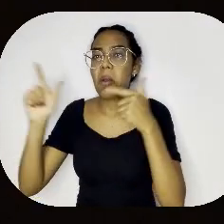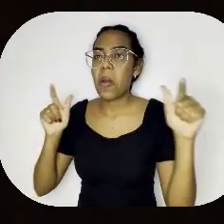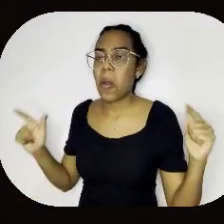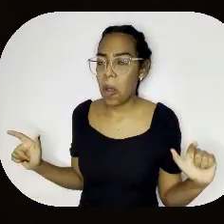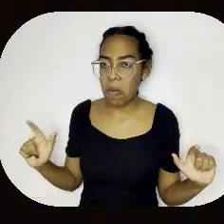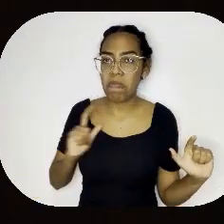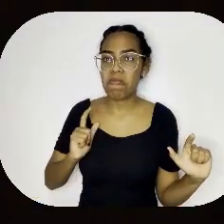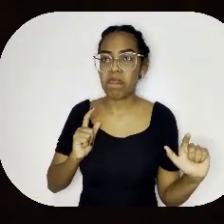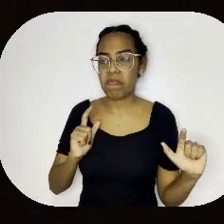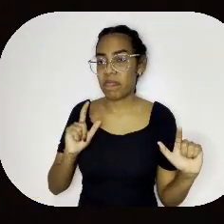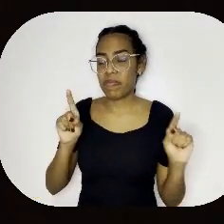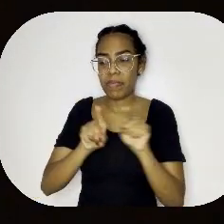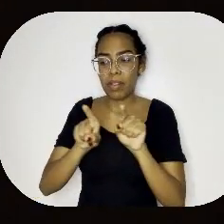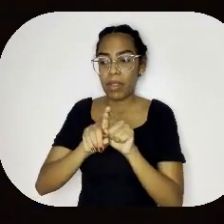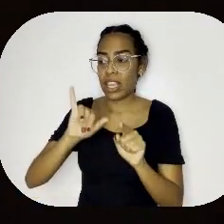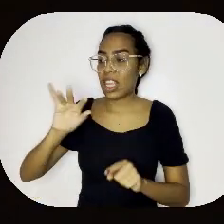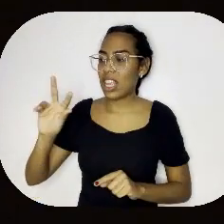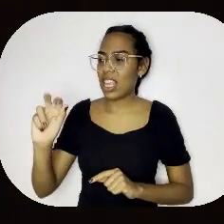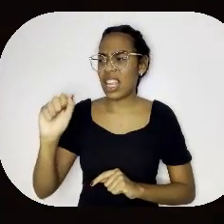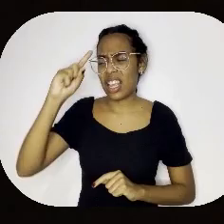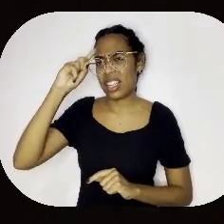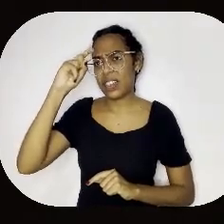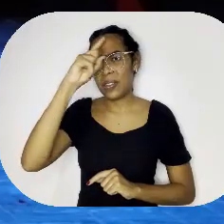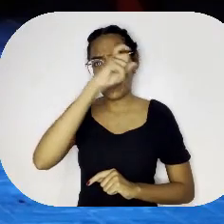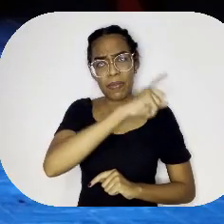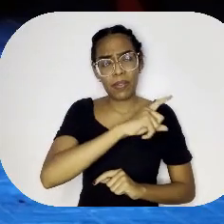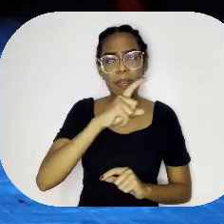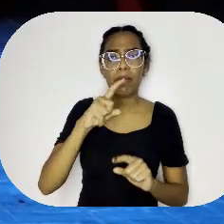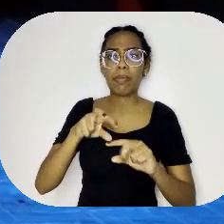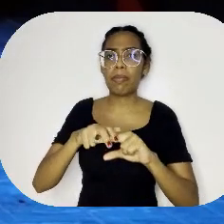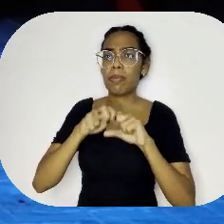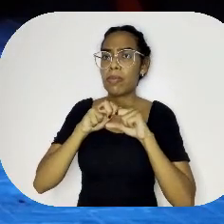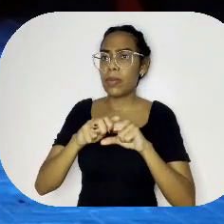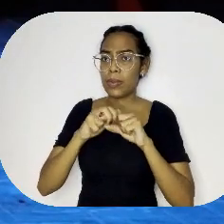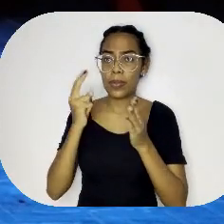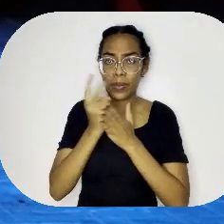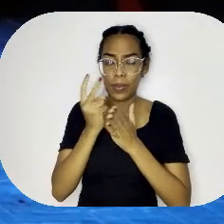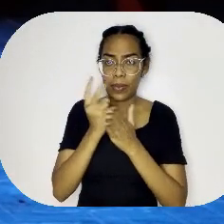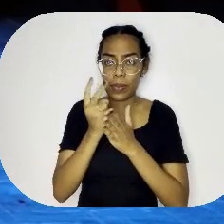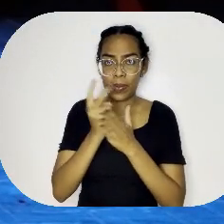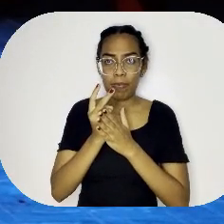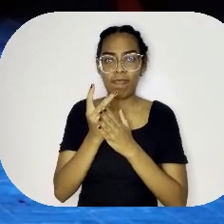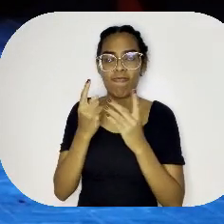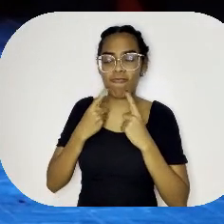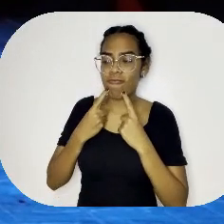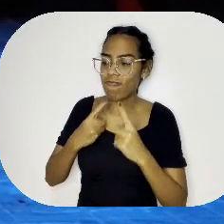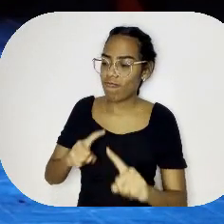Ilhas exaustivas. Não obstante, convocando ao suicídio todos os dias.